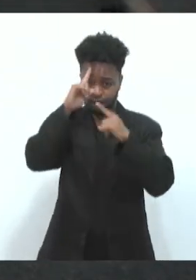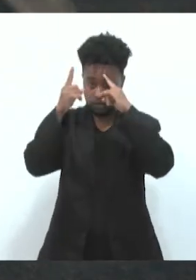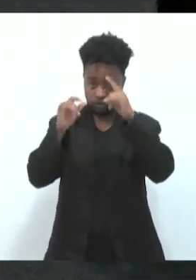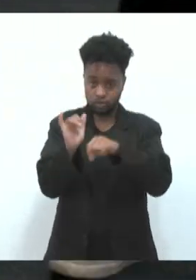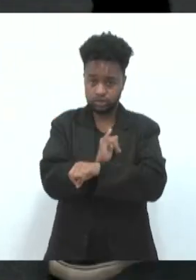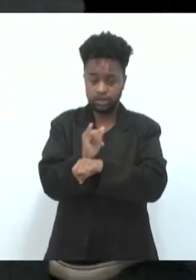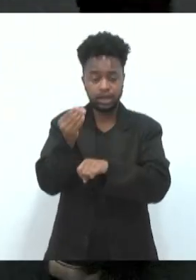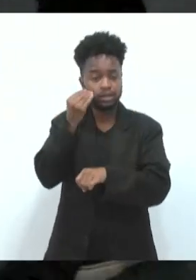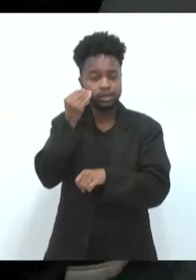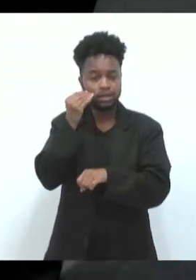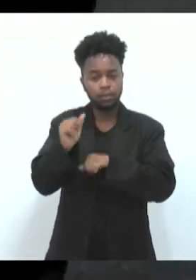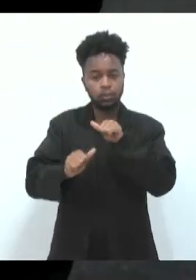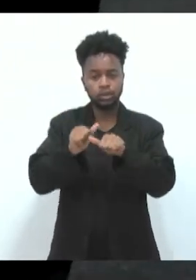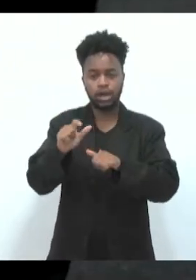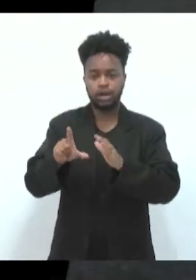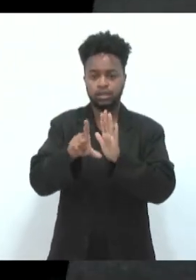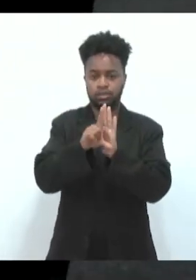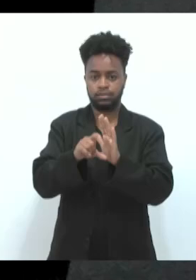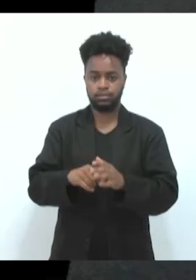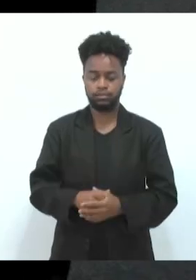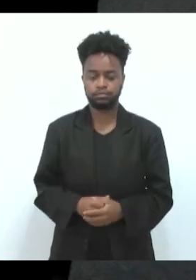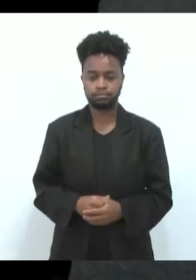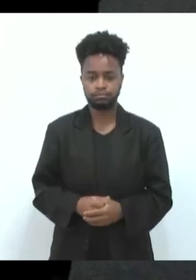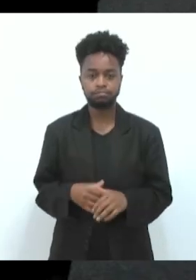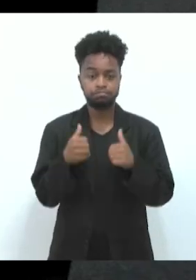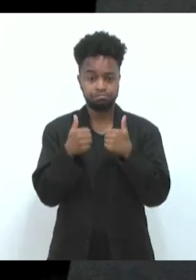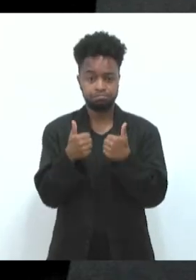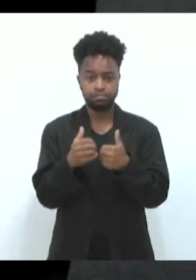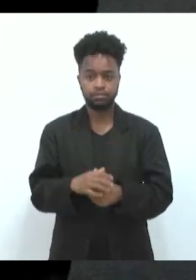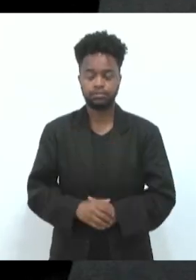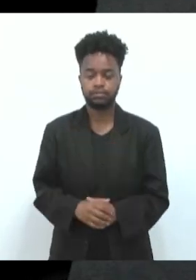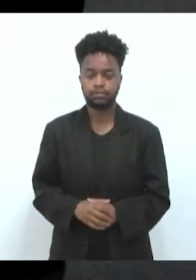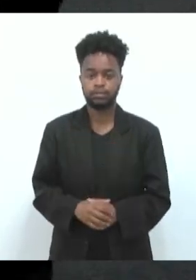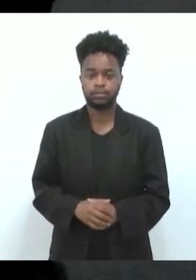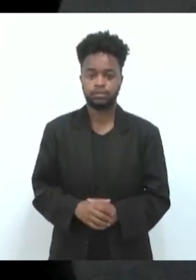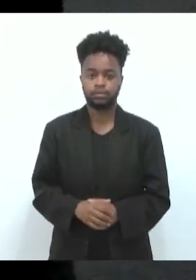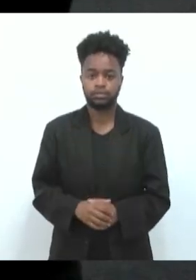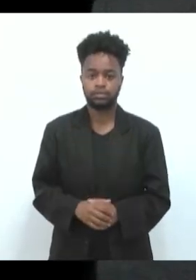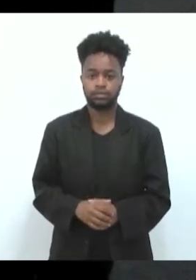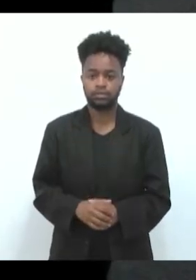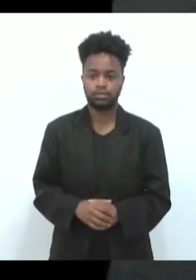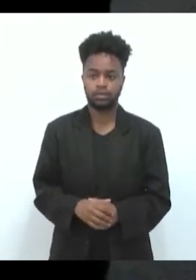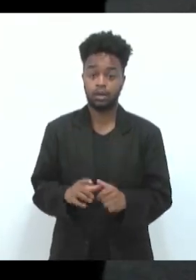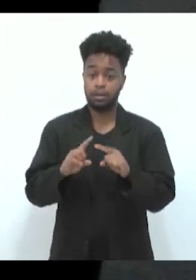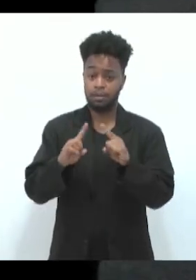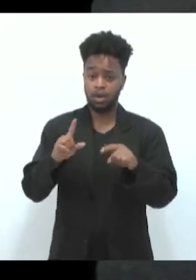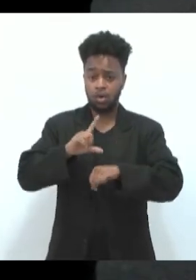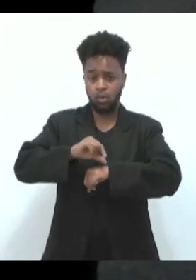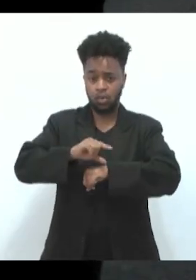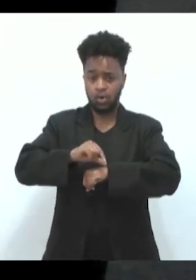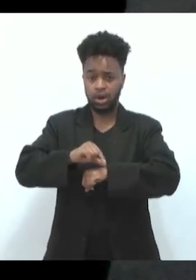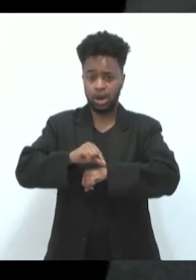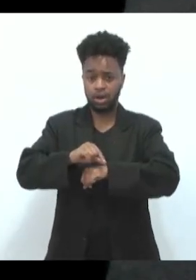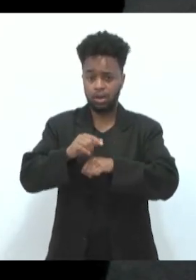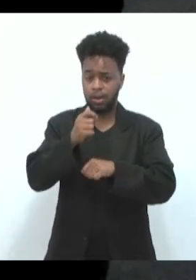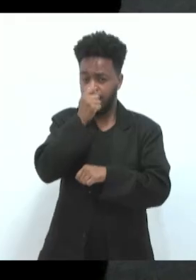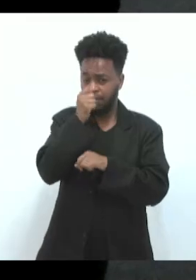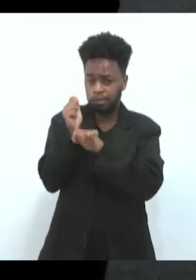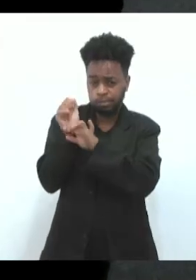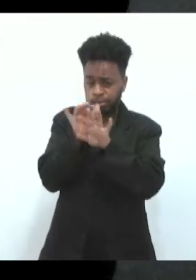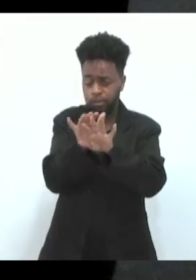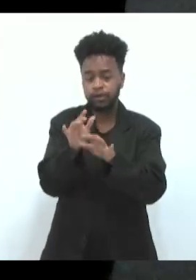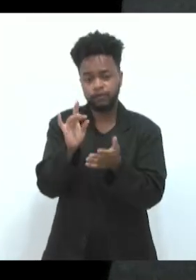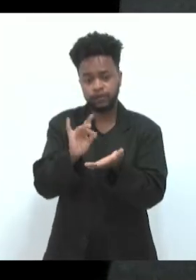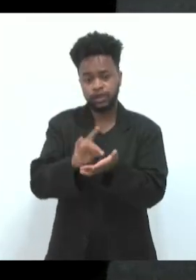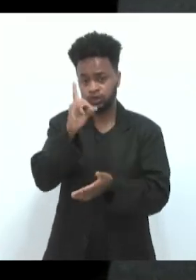tirar o que a lei dava. Muito bem. Mas, entendendo que na hora do rush realmente é difícil muita gente entrar